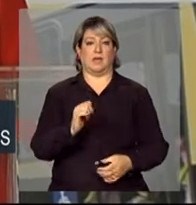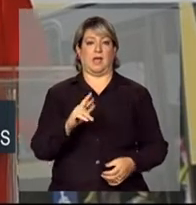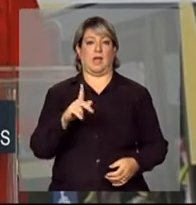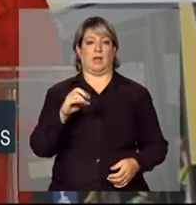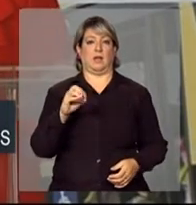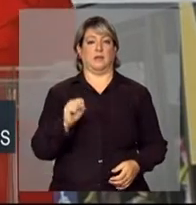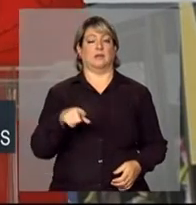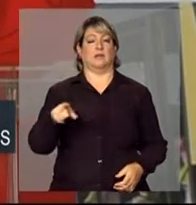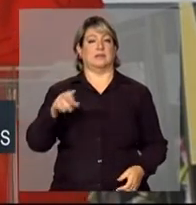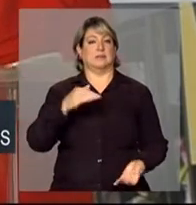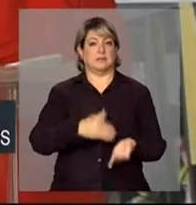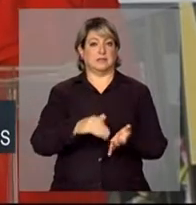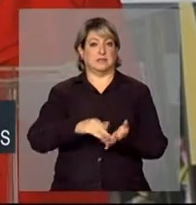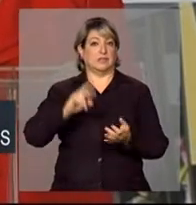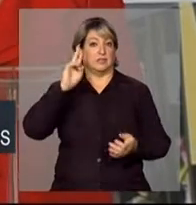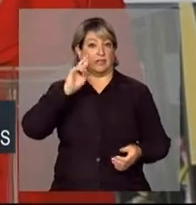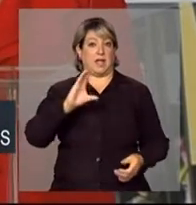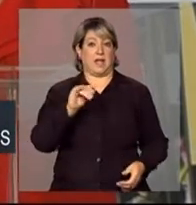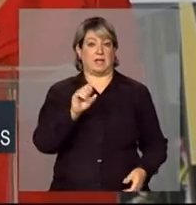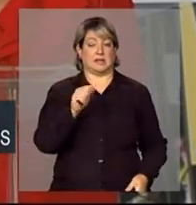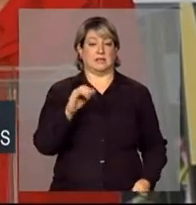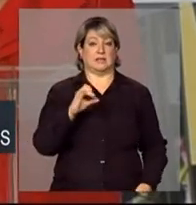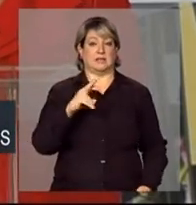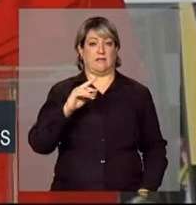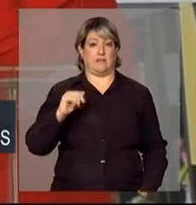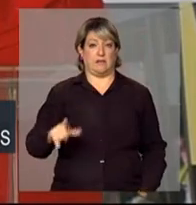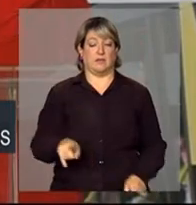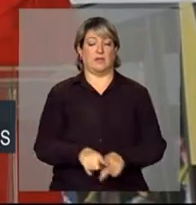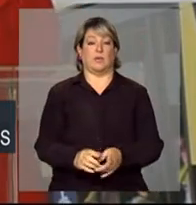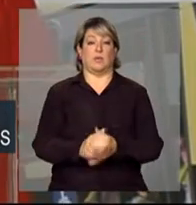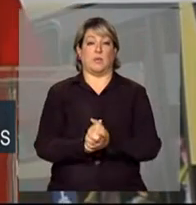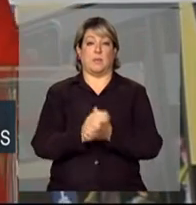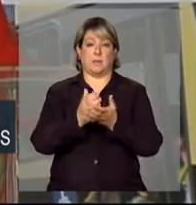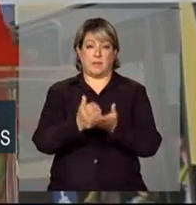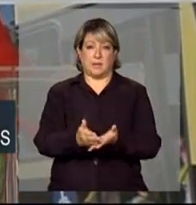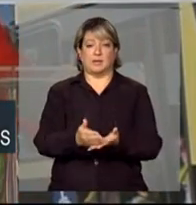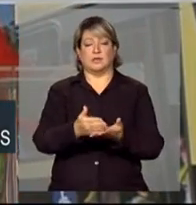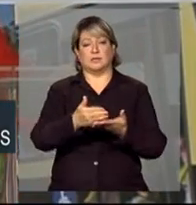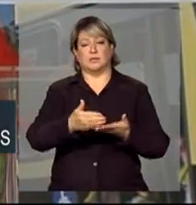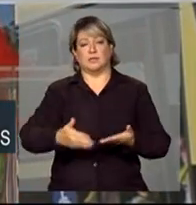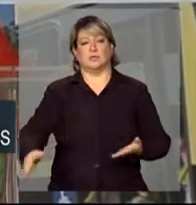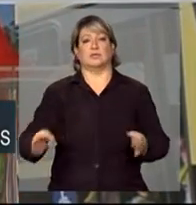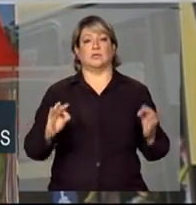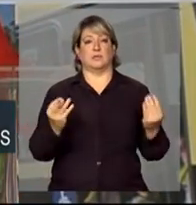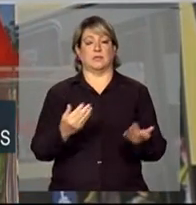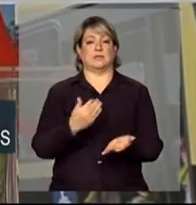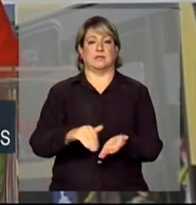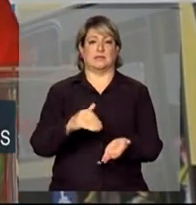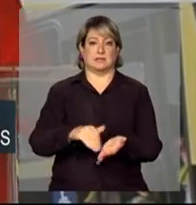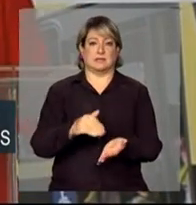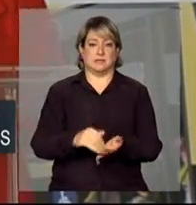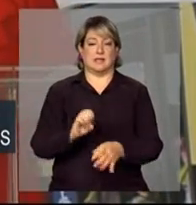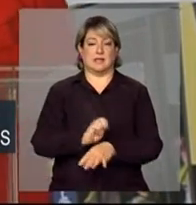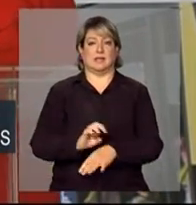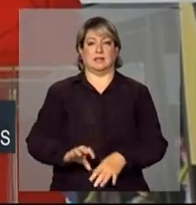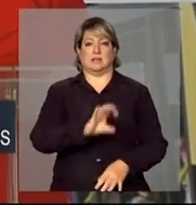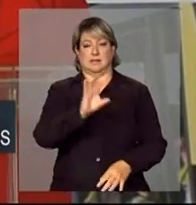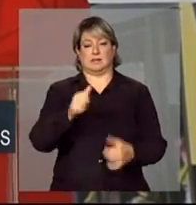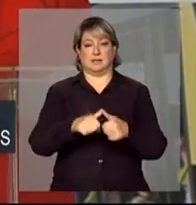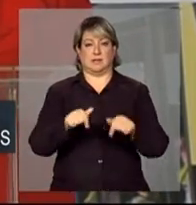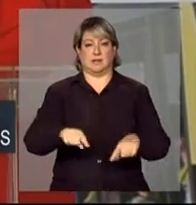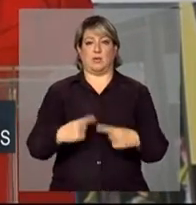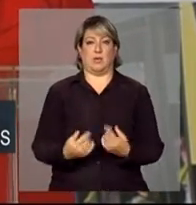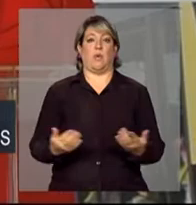Neto, secretário-chefe da Casa Civil. E, ao cumprimentá-lo, queria cumprimentar todos os secretários de Estado aqui